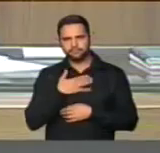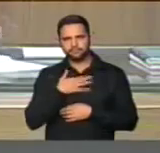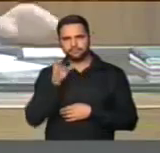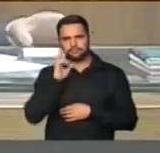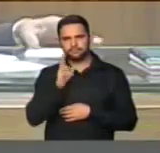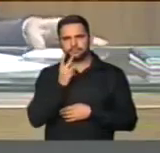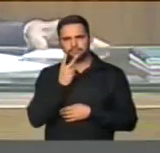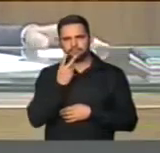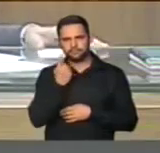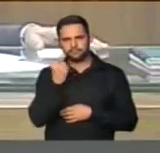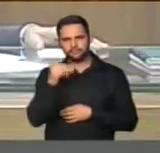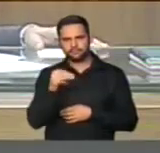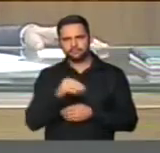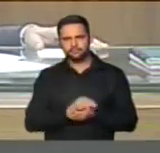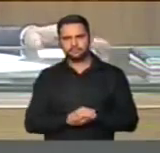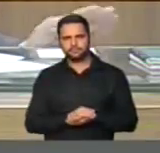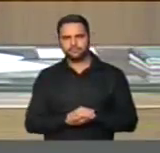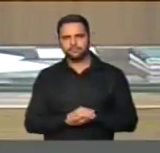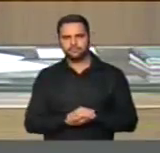terá a palavra por um minuto.